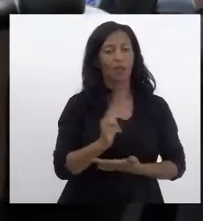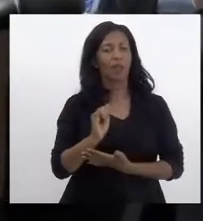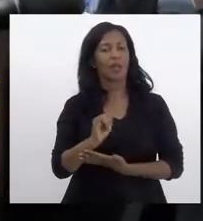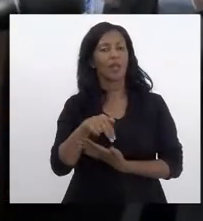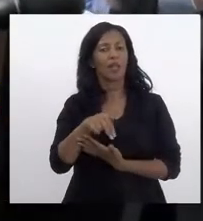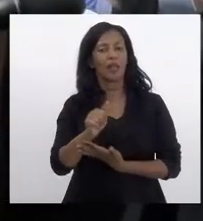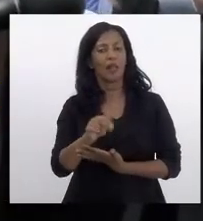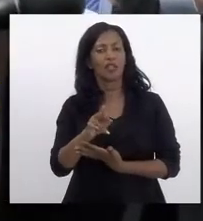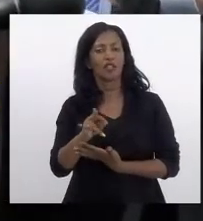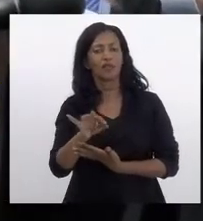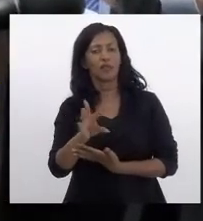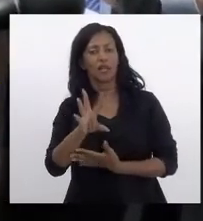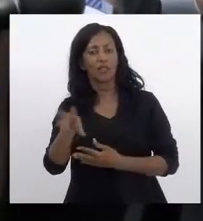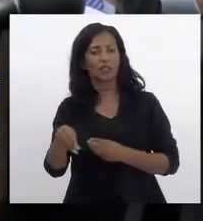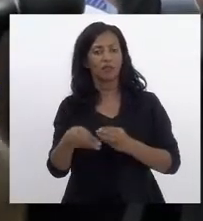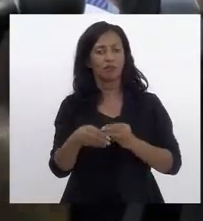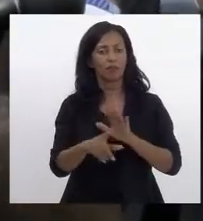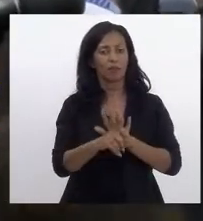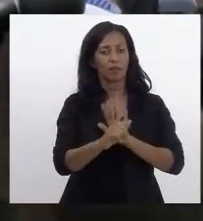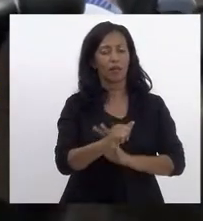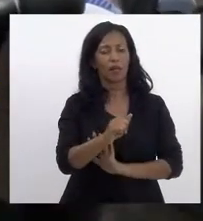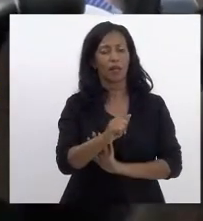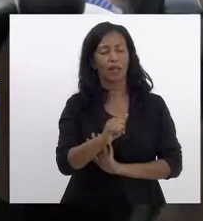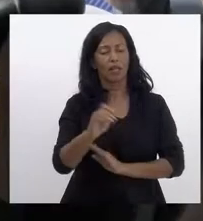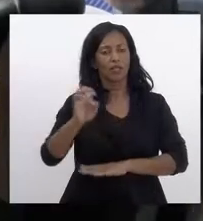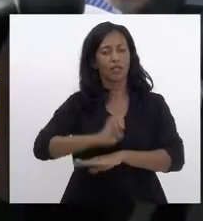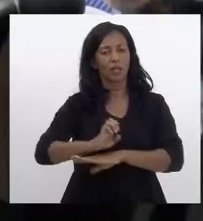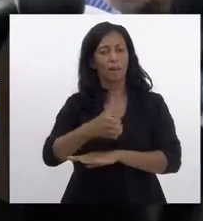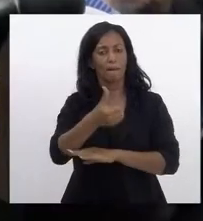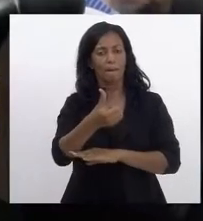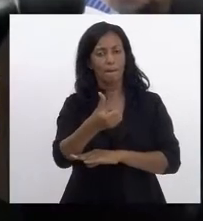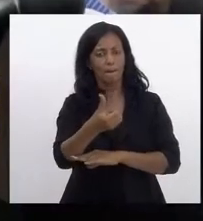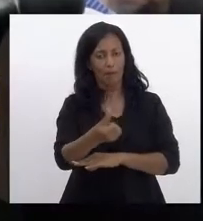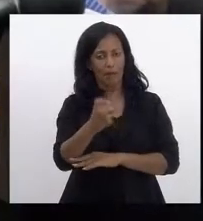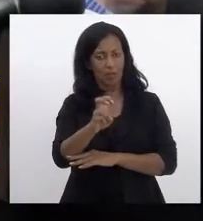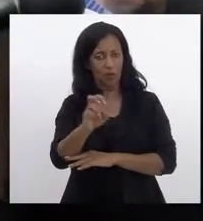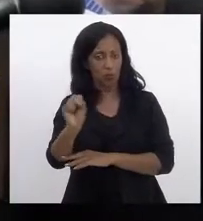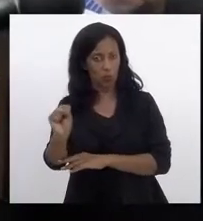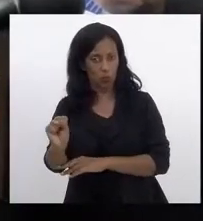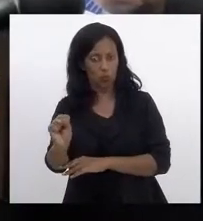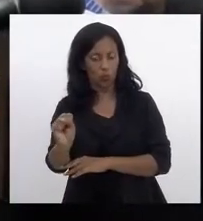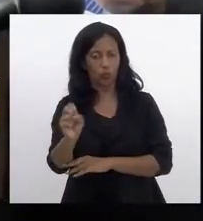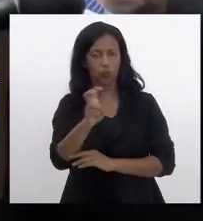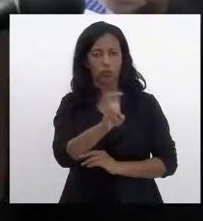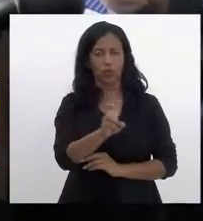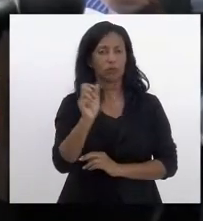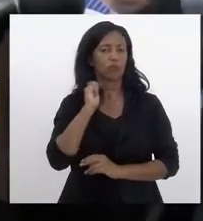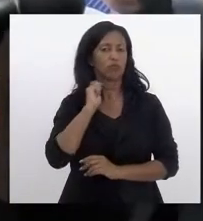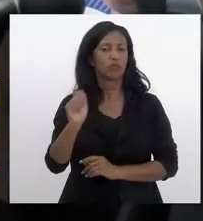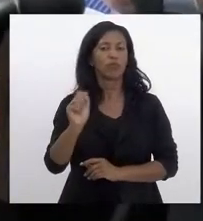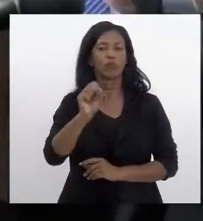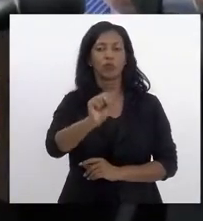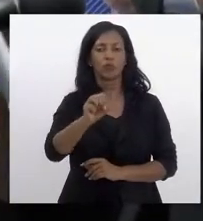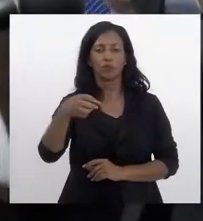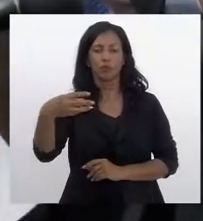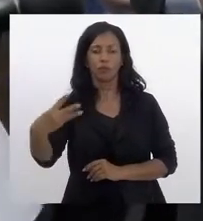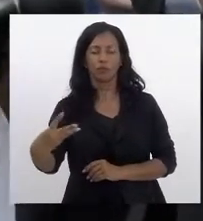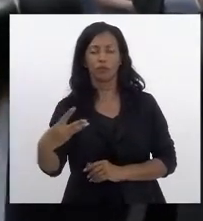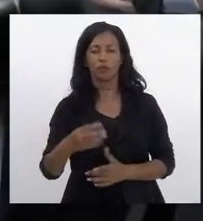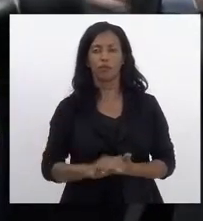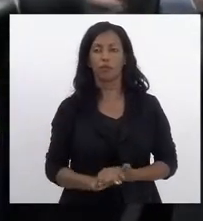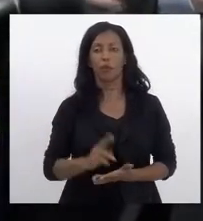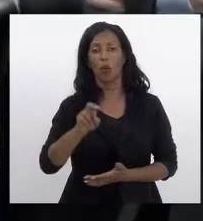natividade, instituída pela Lei Estadual 658, de 5 de abril de 83,